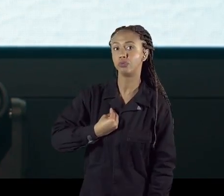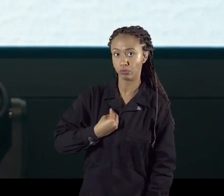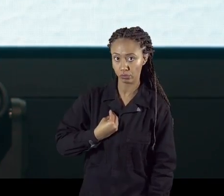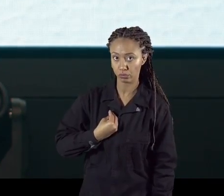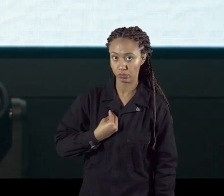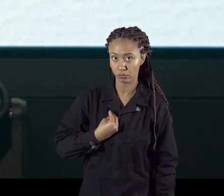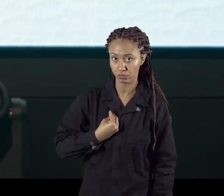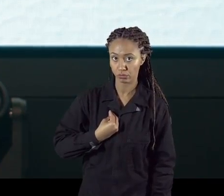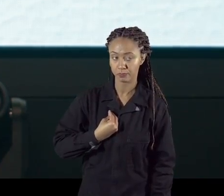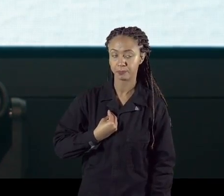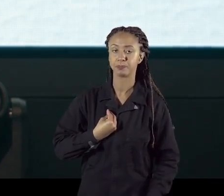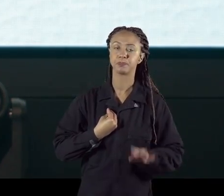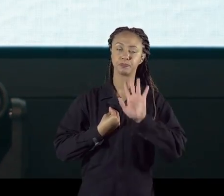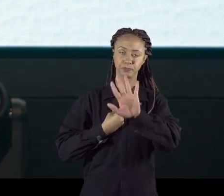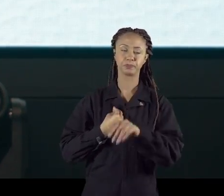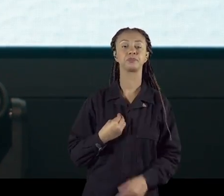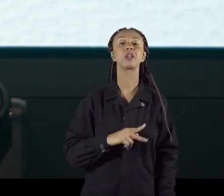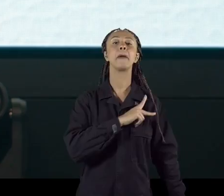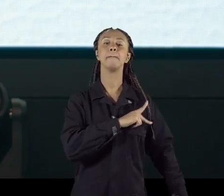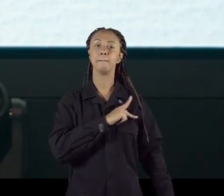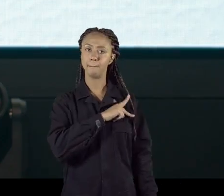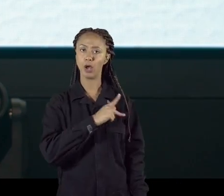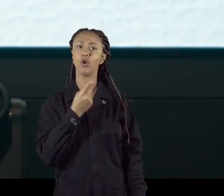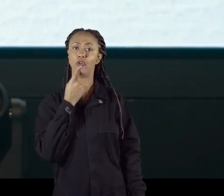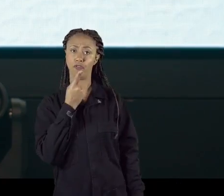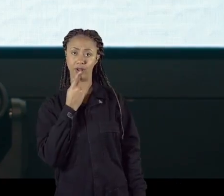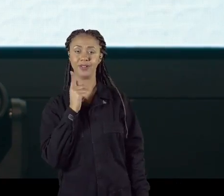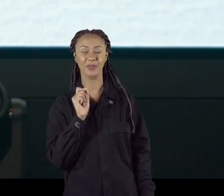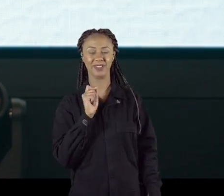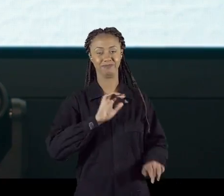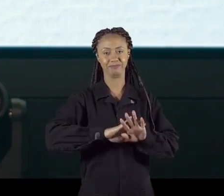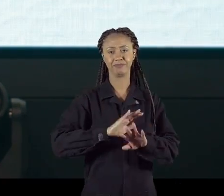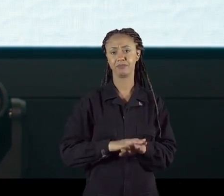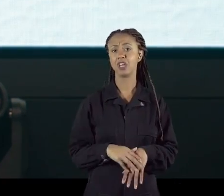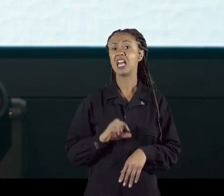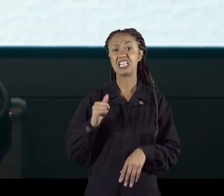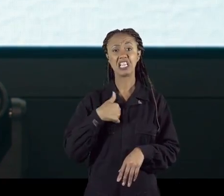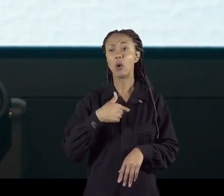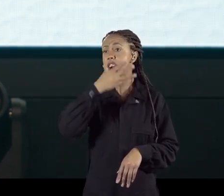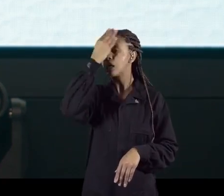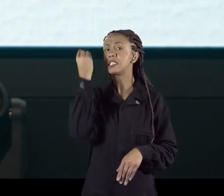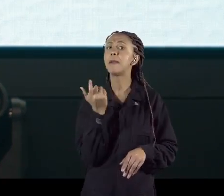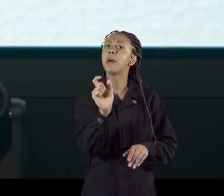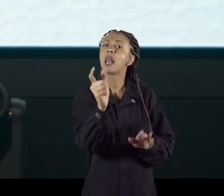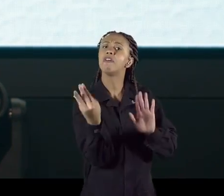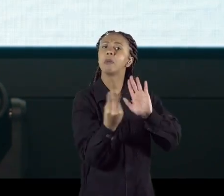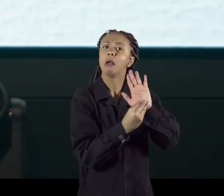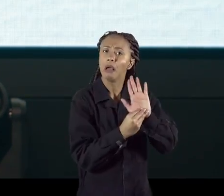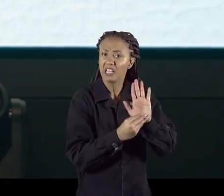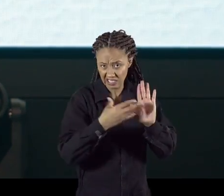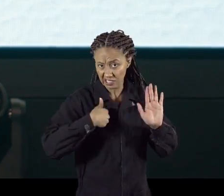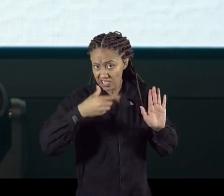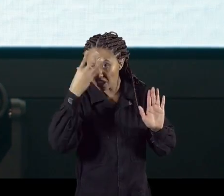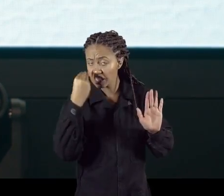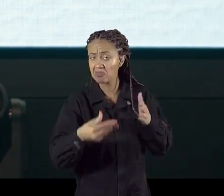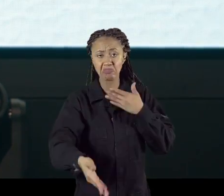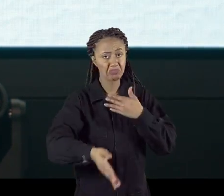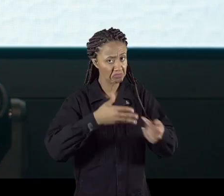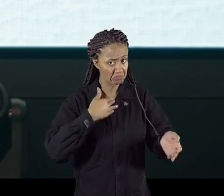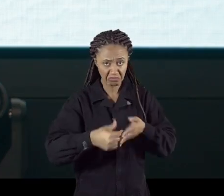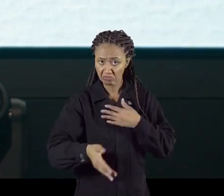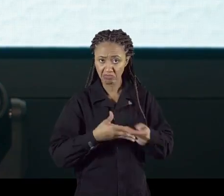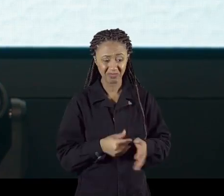15 deixar claro seguinte Olha se eu esqueci de alguma coisa e também tá valendo porque nada disso